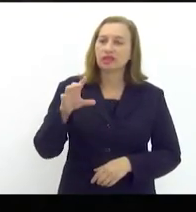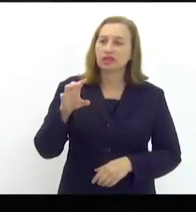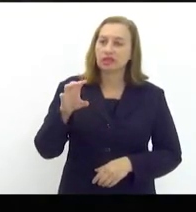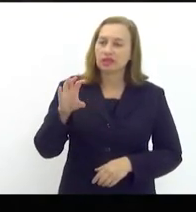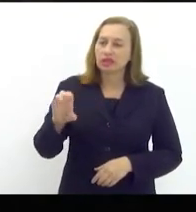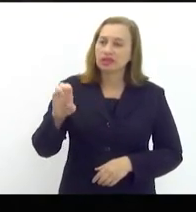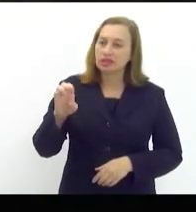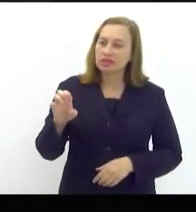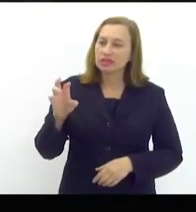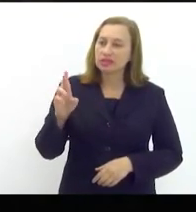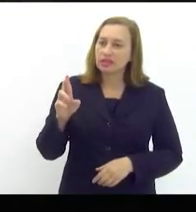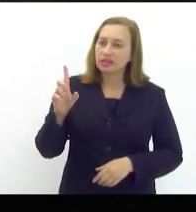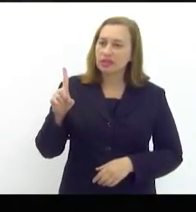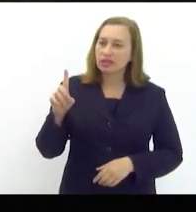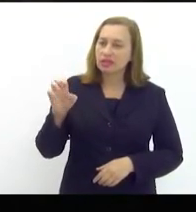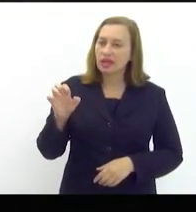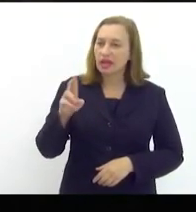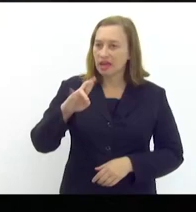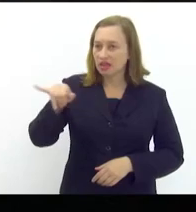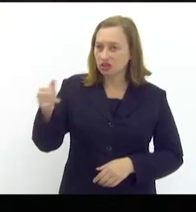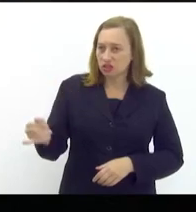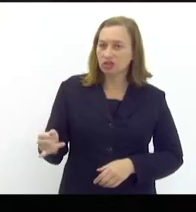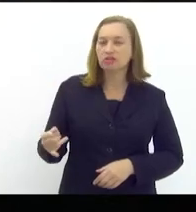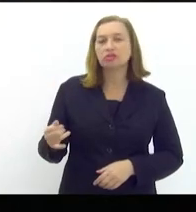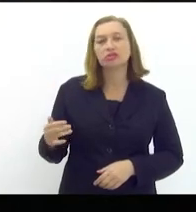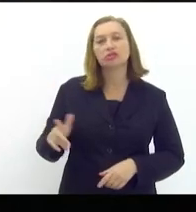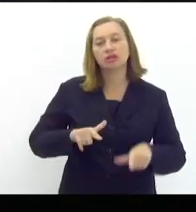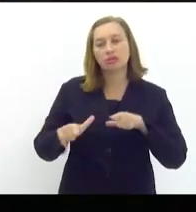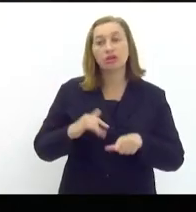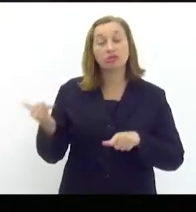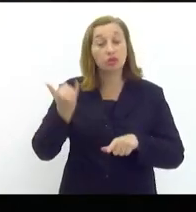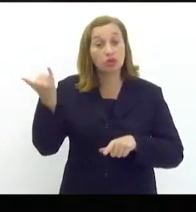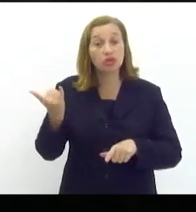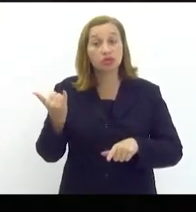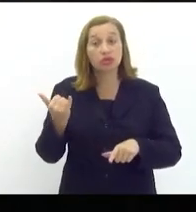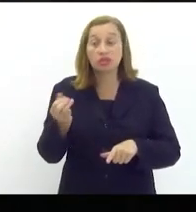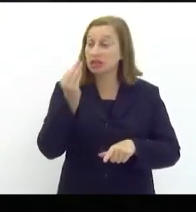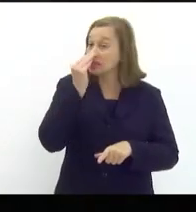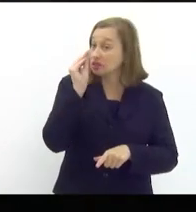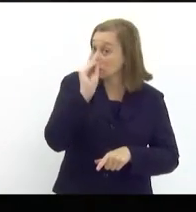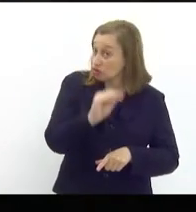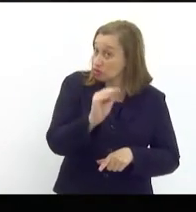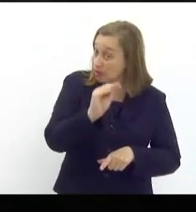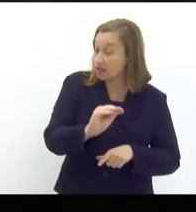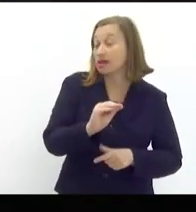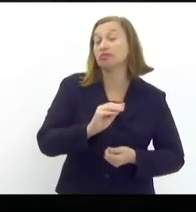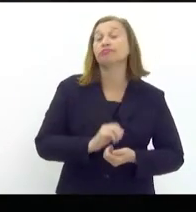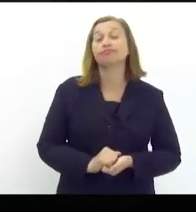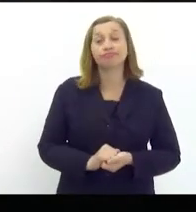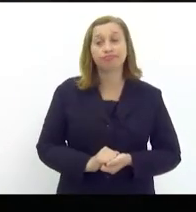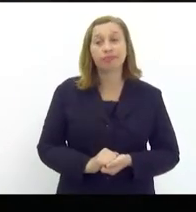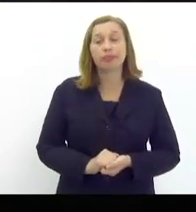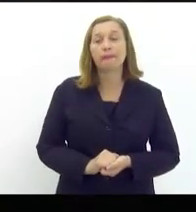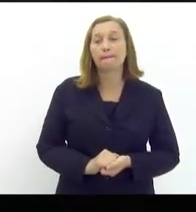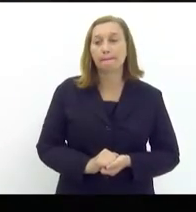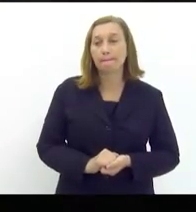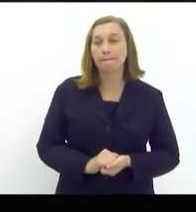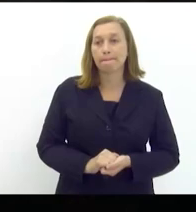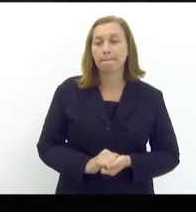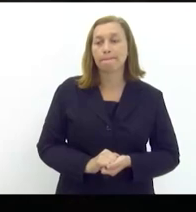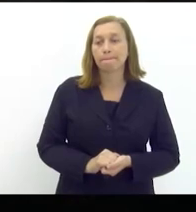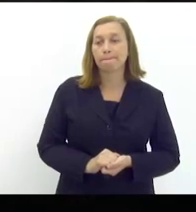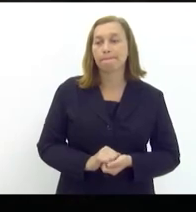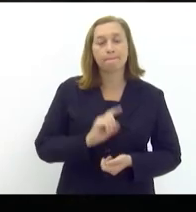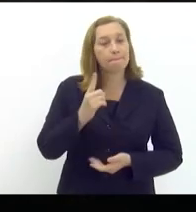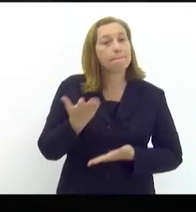então o trabalho deles é suma importância e tá sendo muito abandonado né negligenciado mal